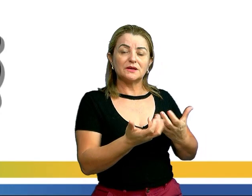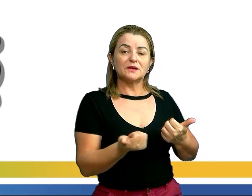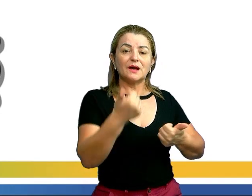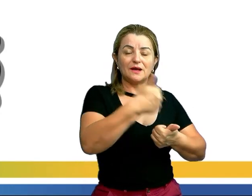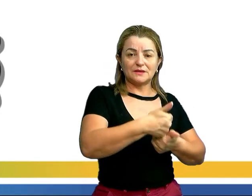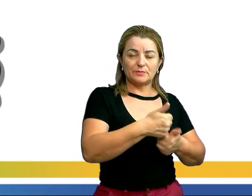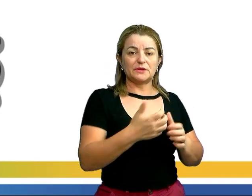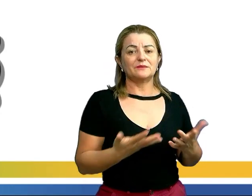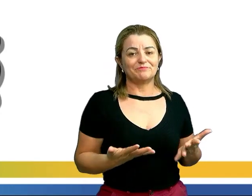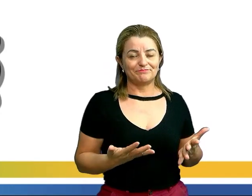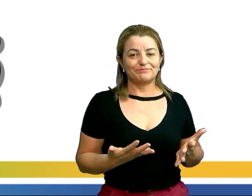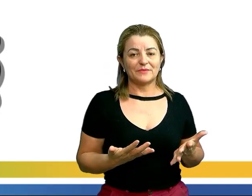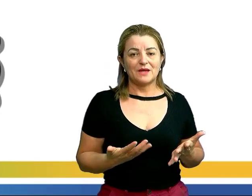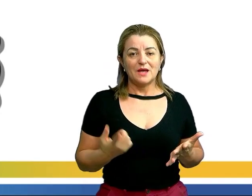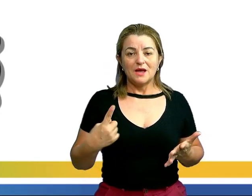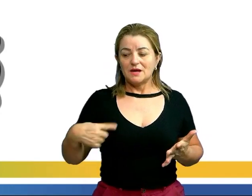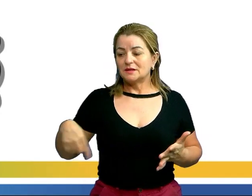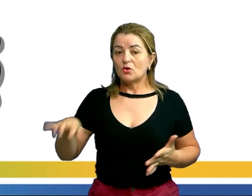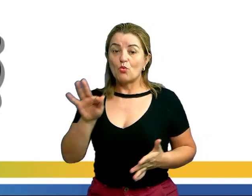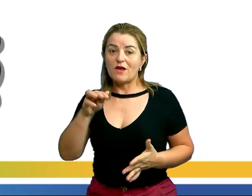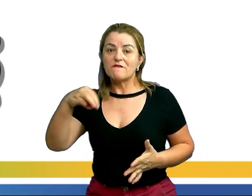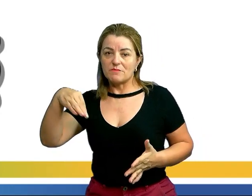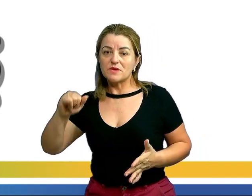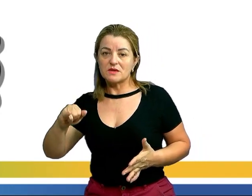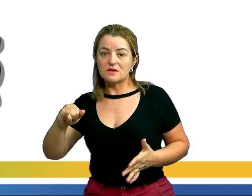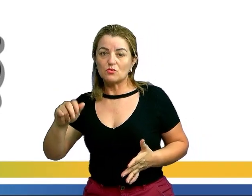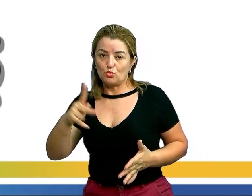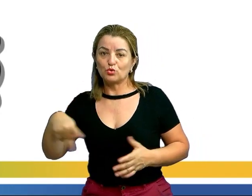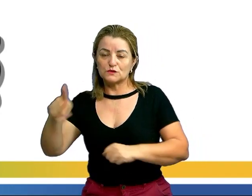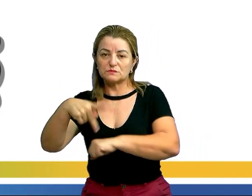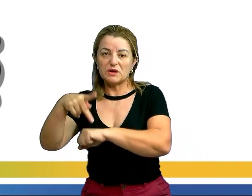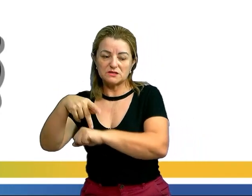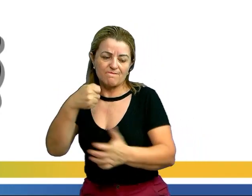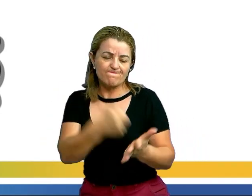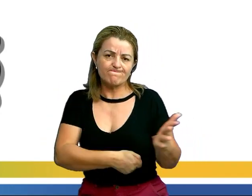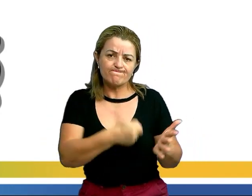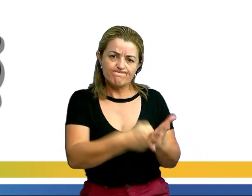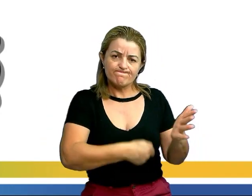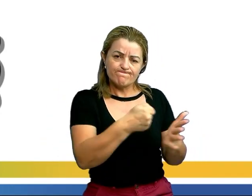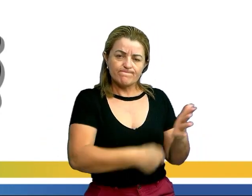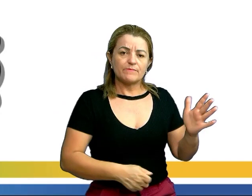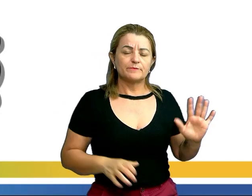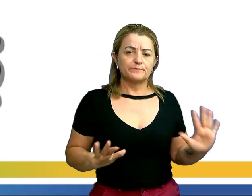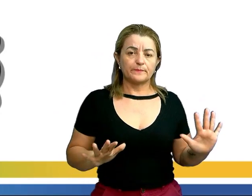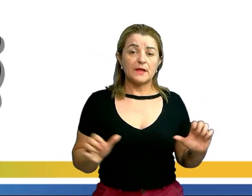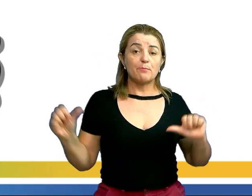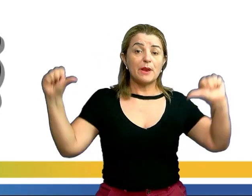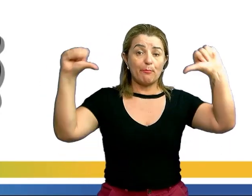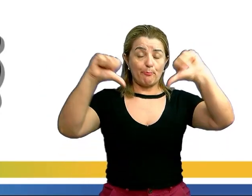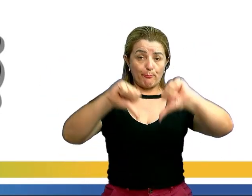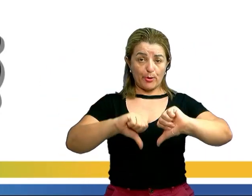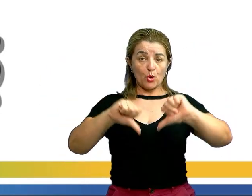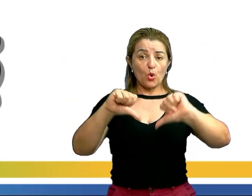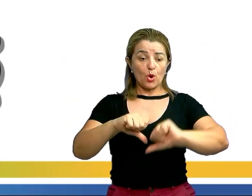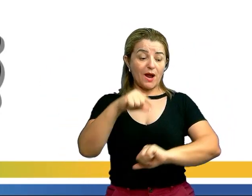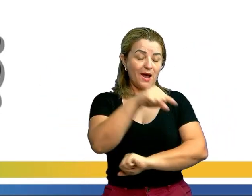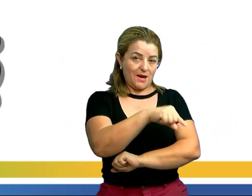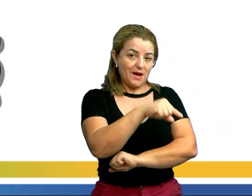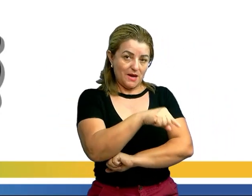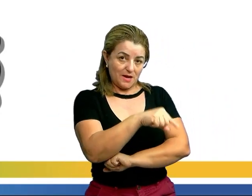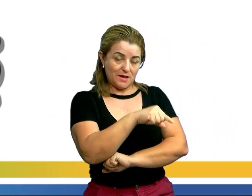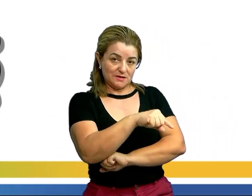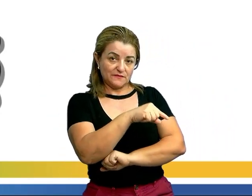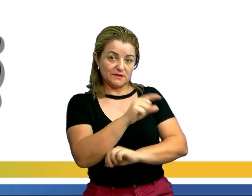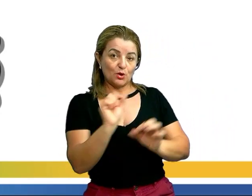do Jânio Quadros. Então, ele não tinha muito o que fazer, porque o Brasil já estava em dívida. E, para piorar, ele vai fazer algumas